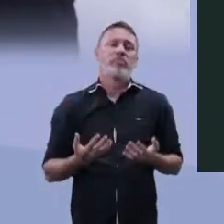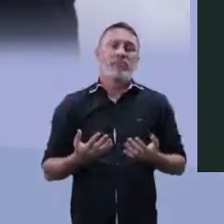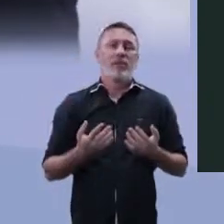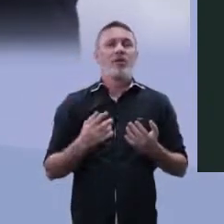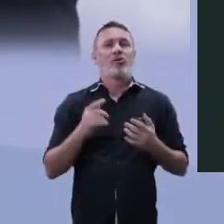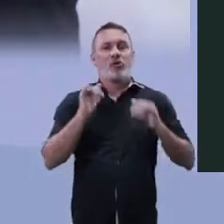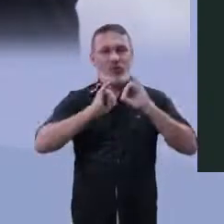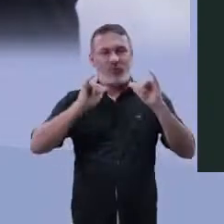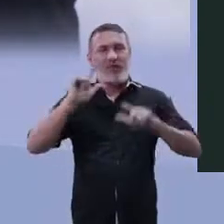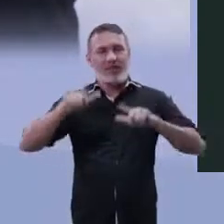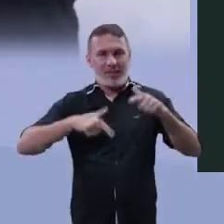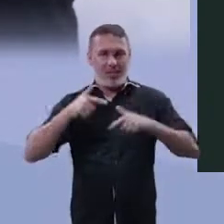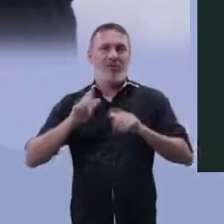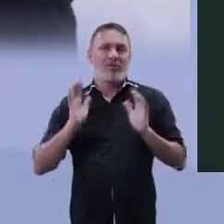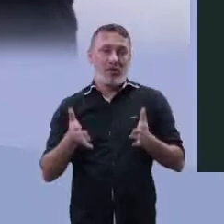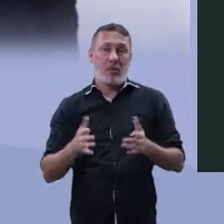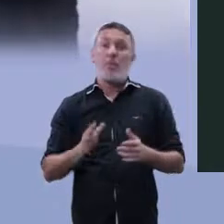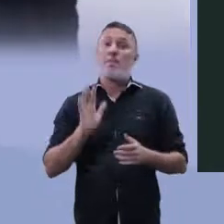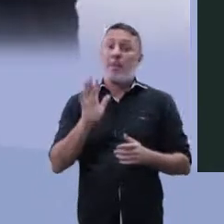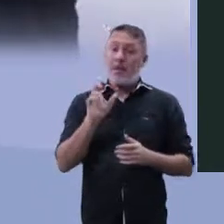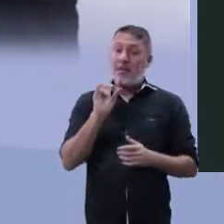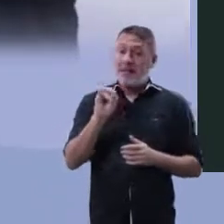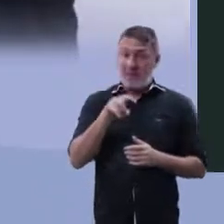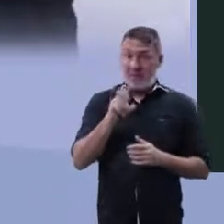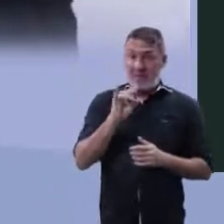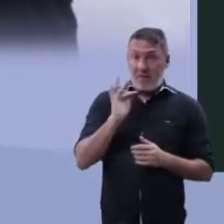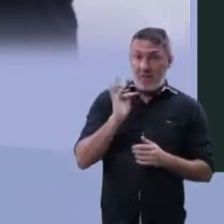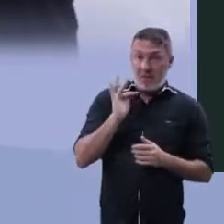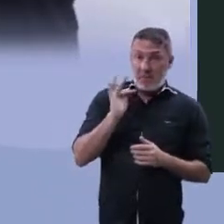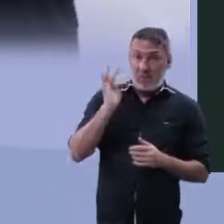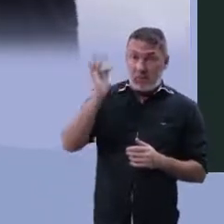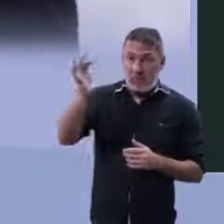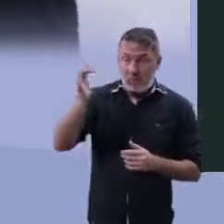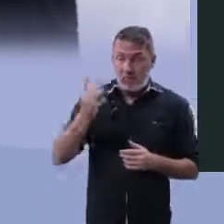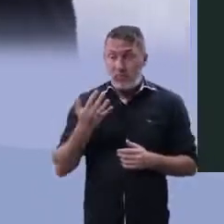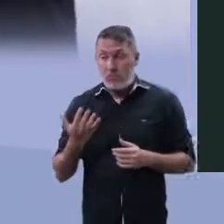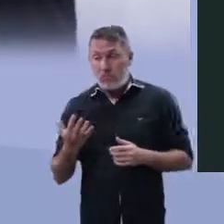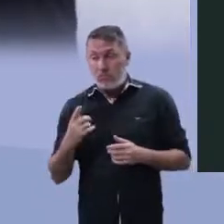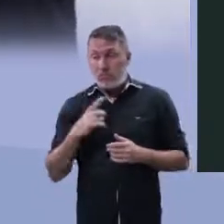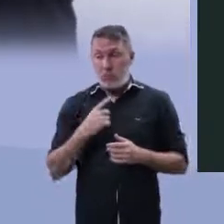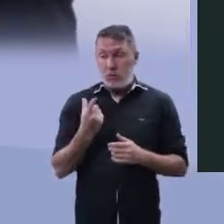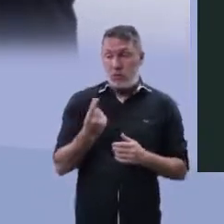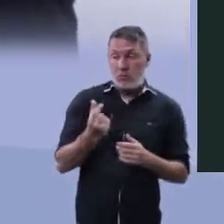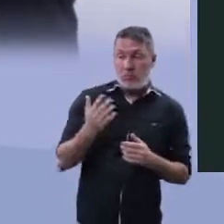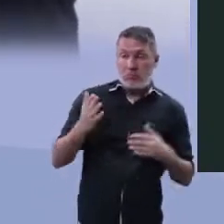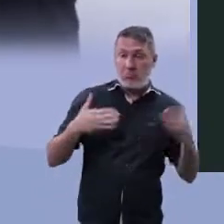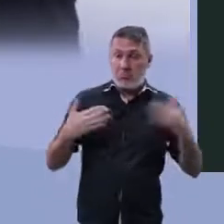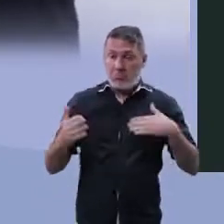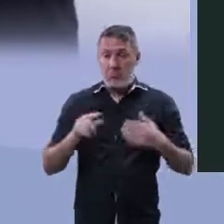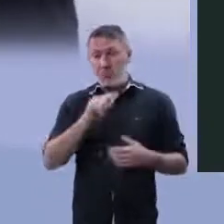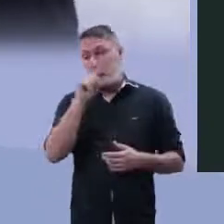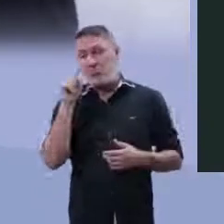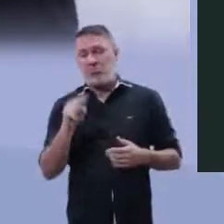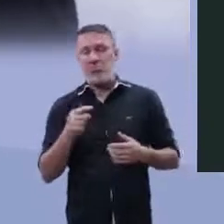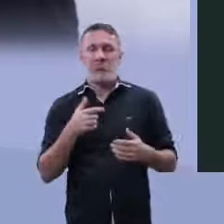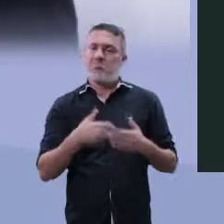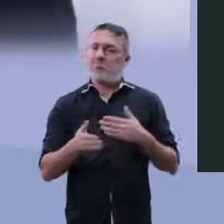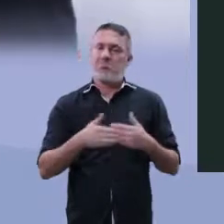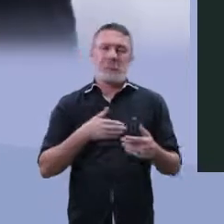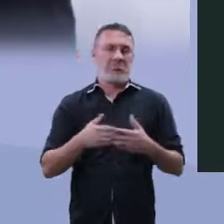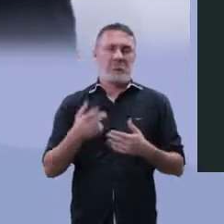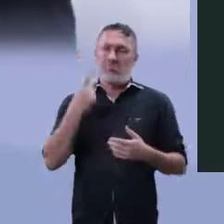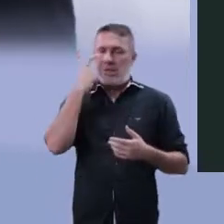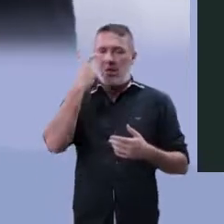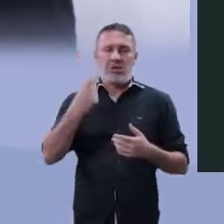Sem ter, por exemplo, o apoio de uma grande gravadora. E aí ter o meu trabalho divulgado. Se isso vai se